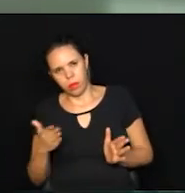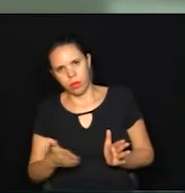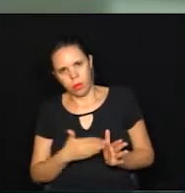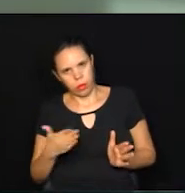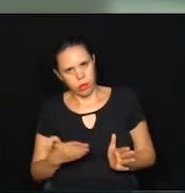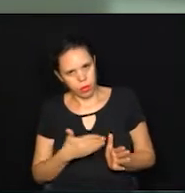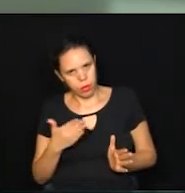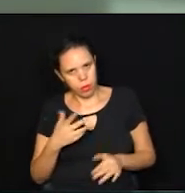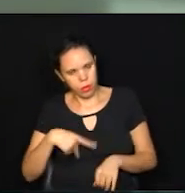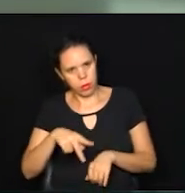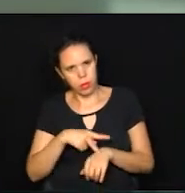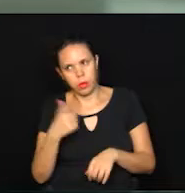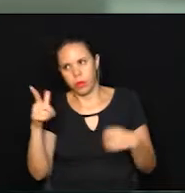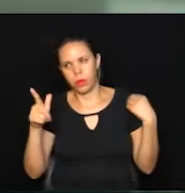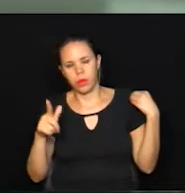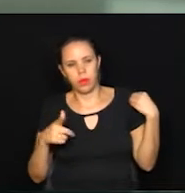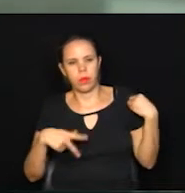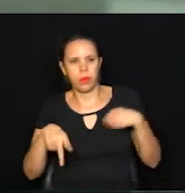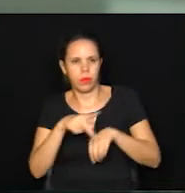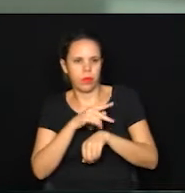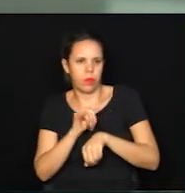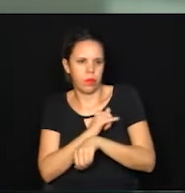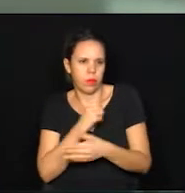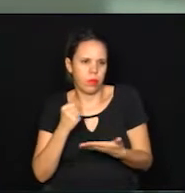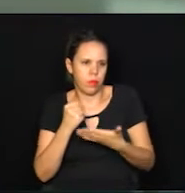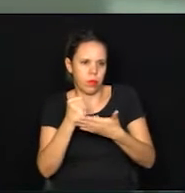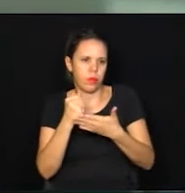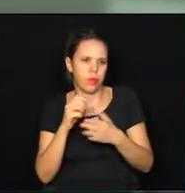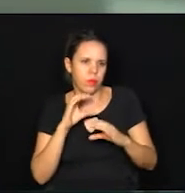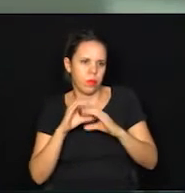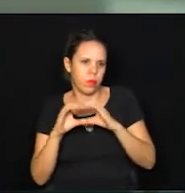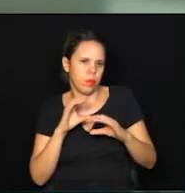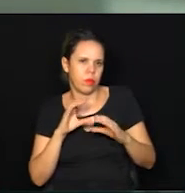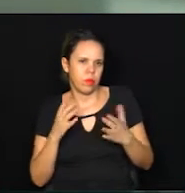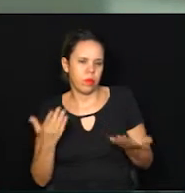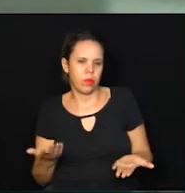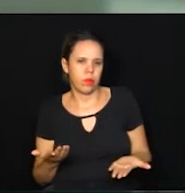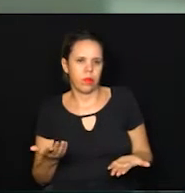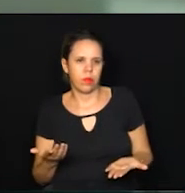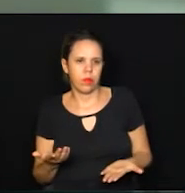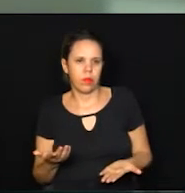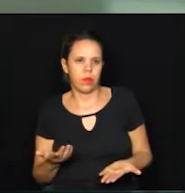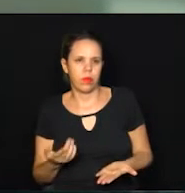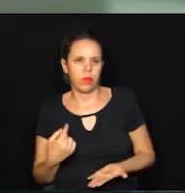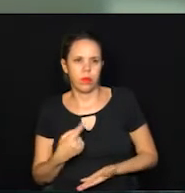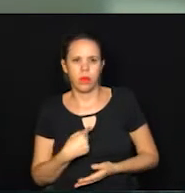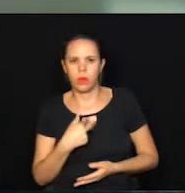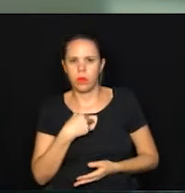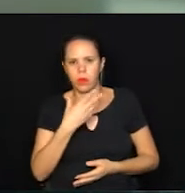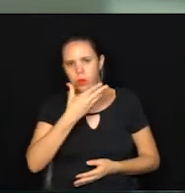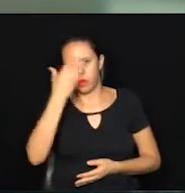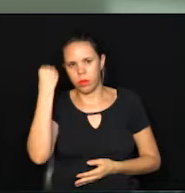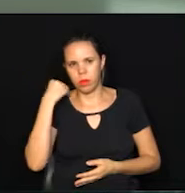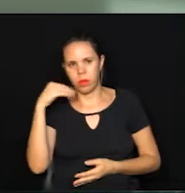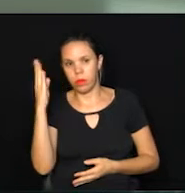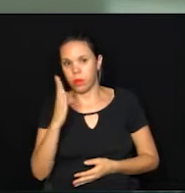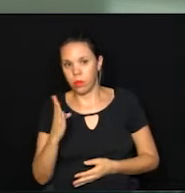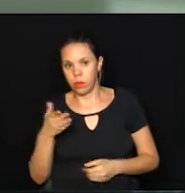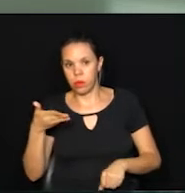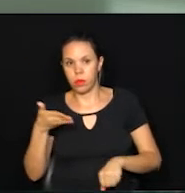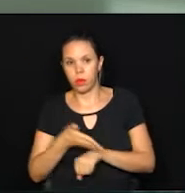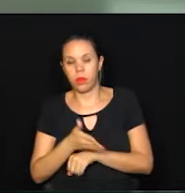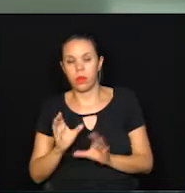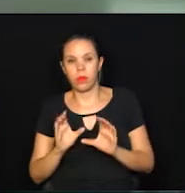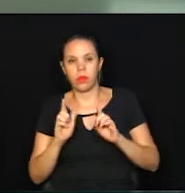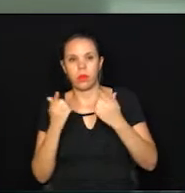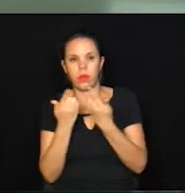com países estratégicos para a nossa diplomacia. Nós não podemos esquecer que o Brasil faz parte do